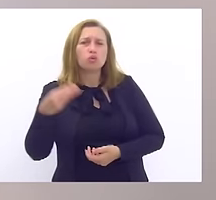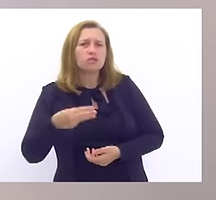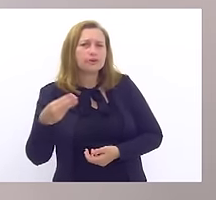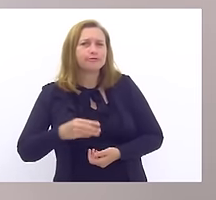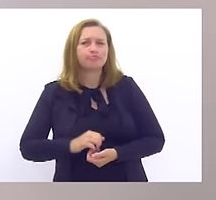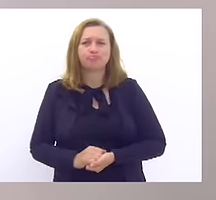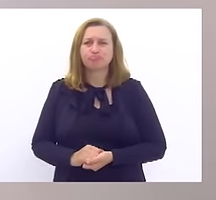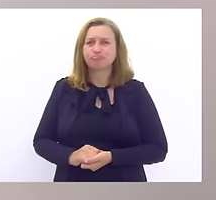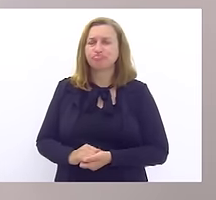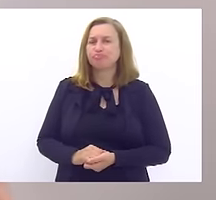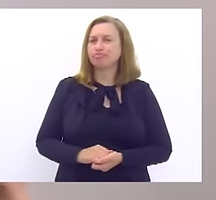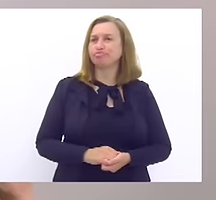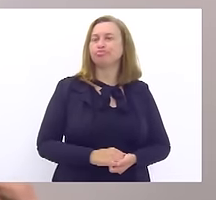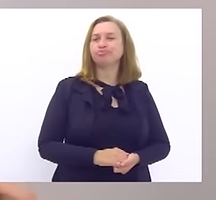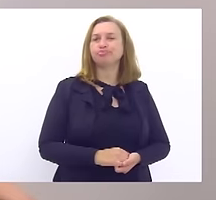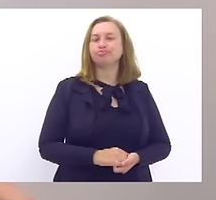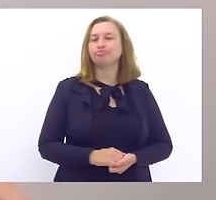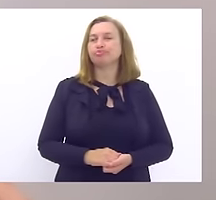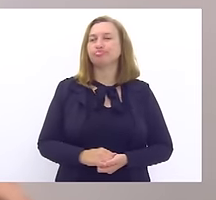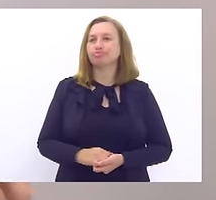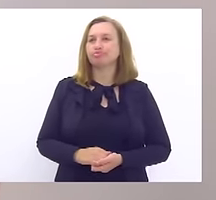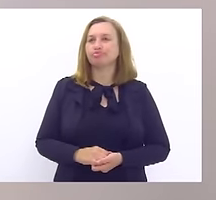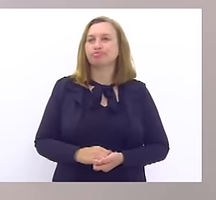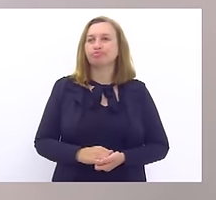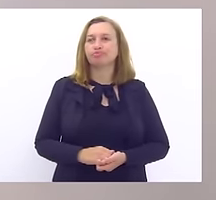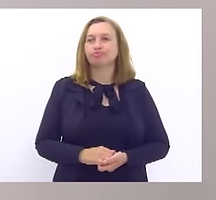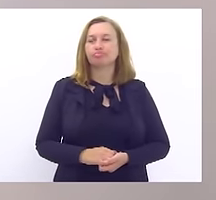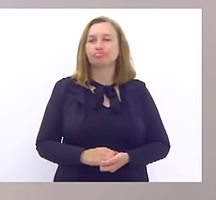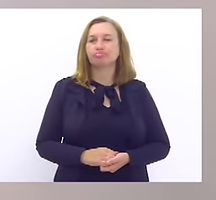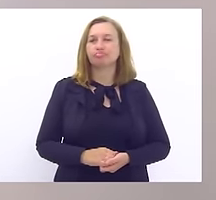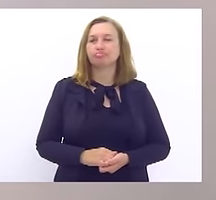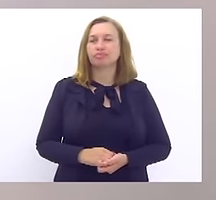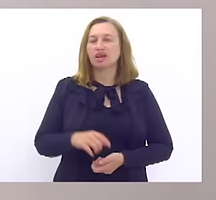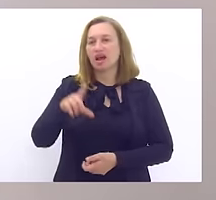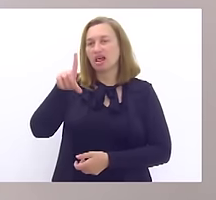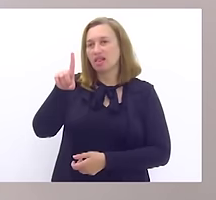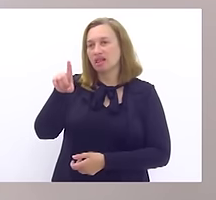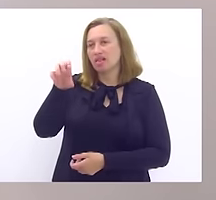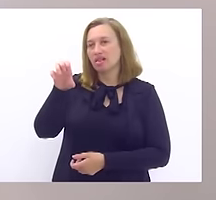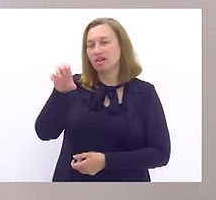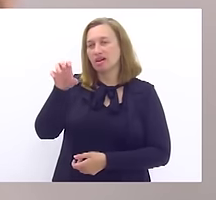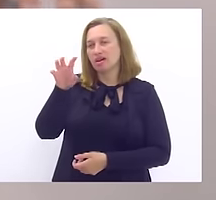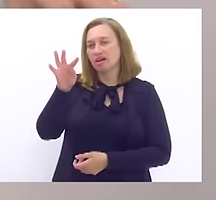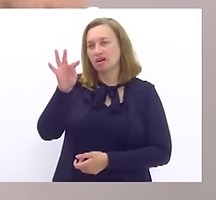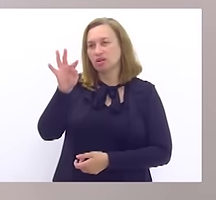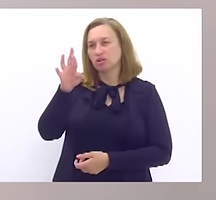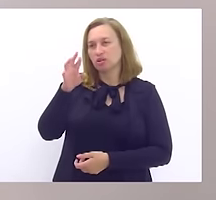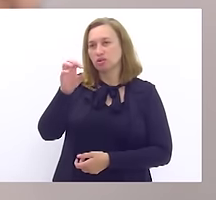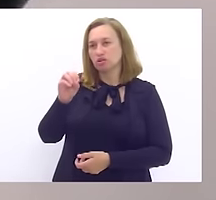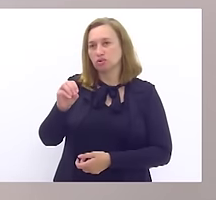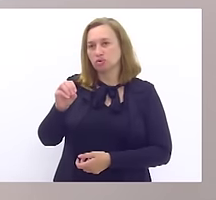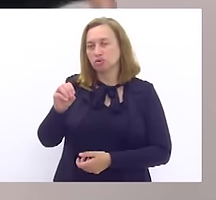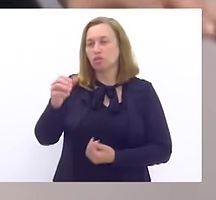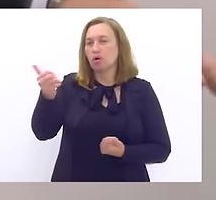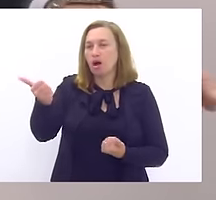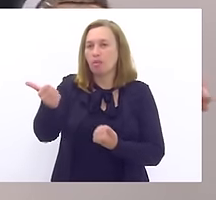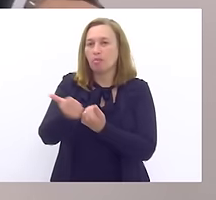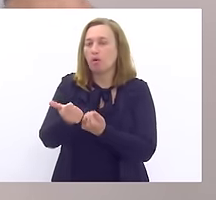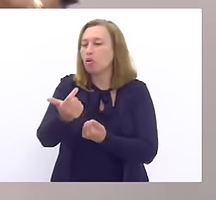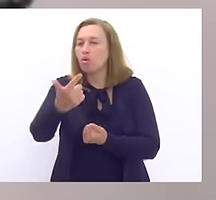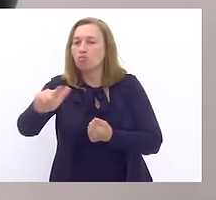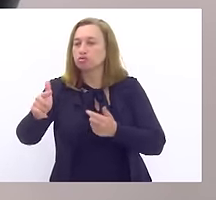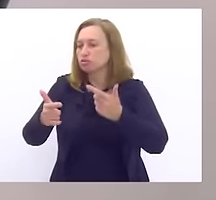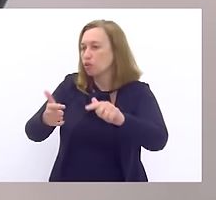ponto a partir do momento que o Detro faz essas operações em convênio apoiando outros